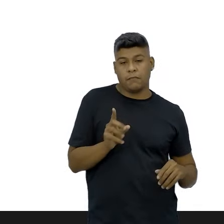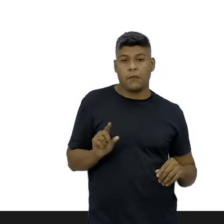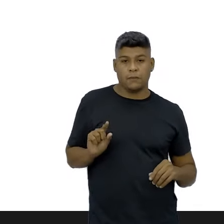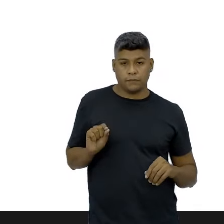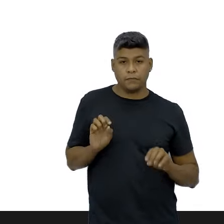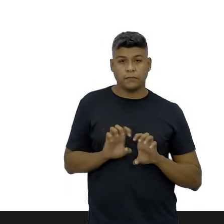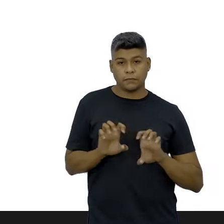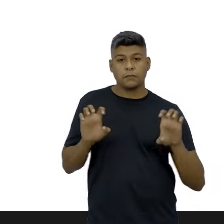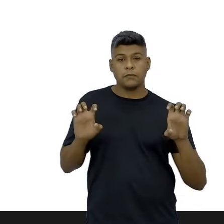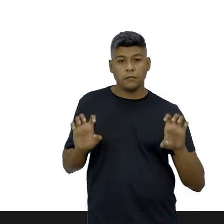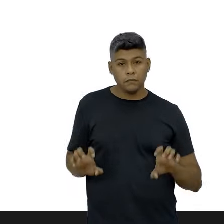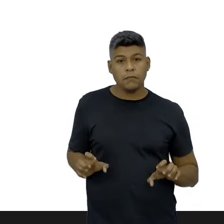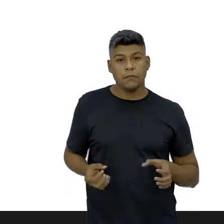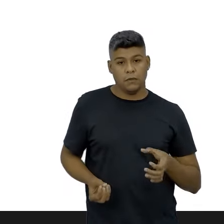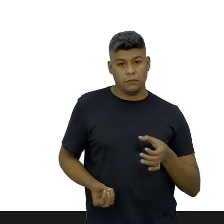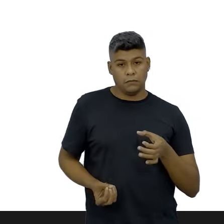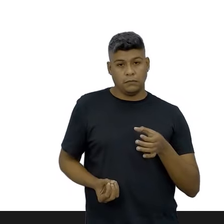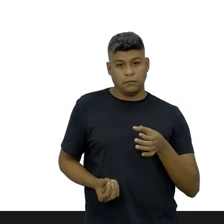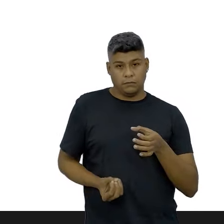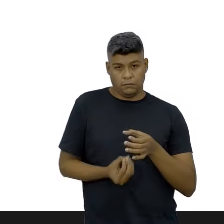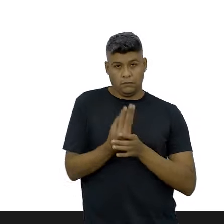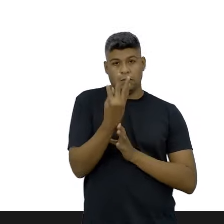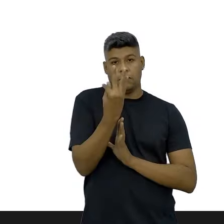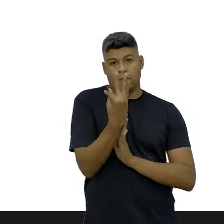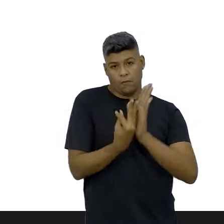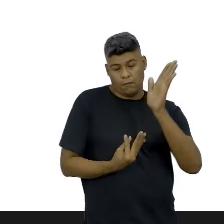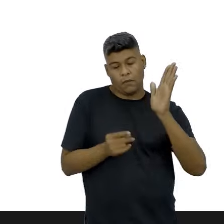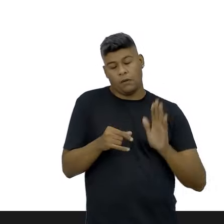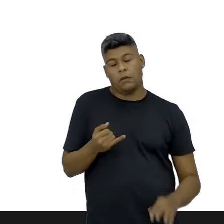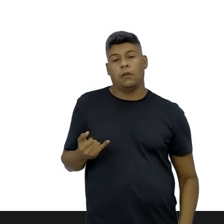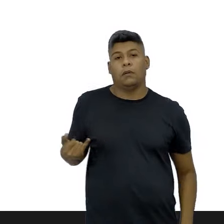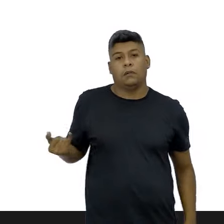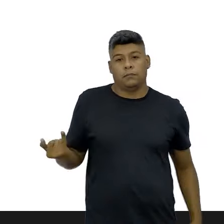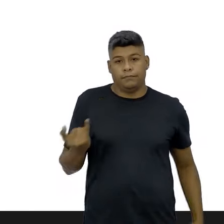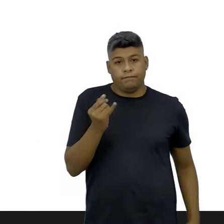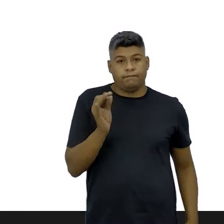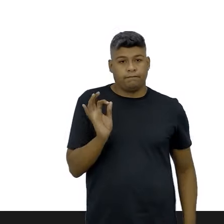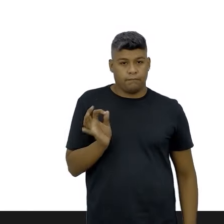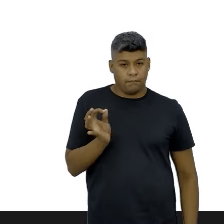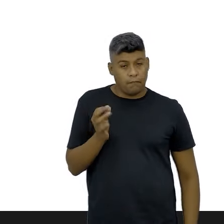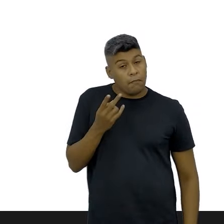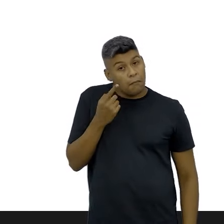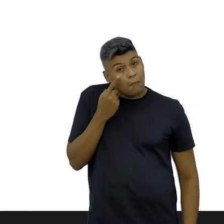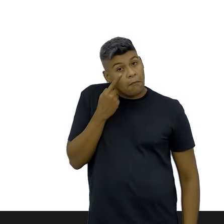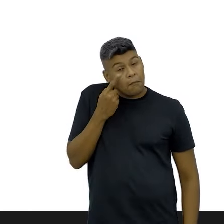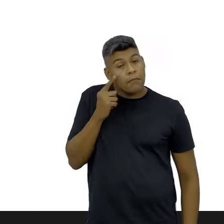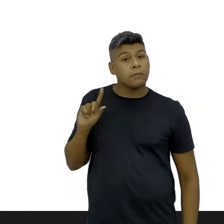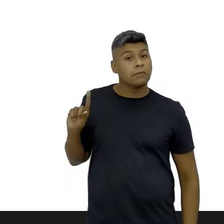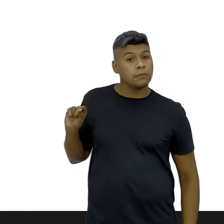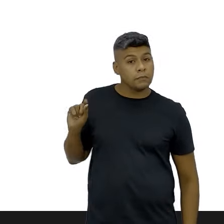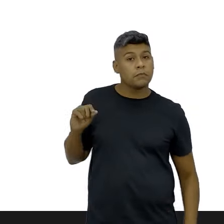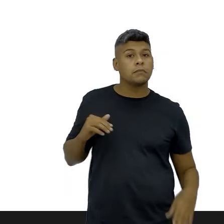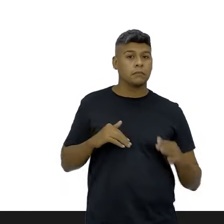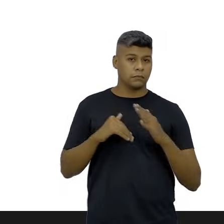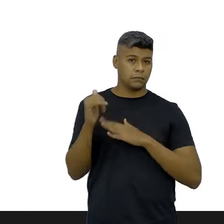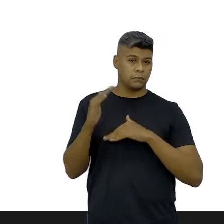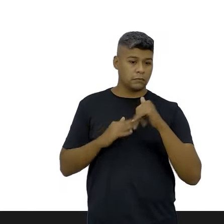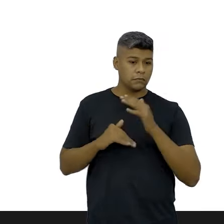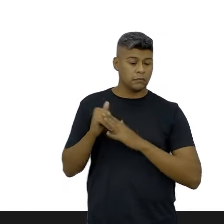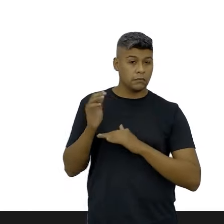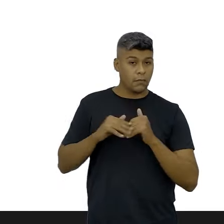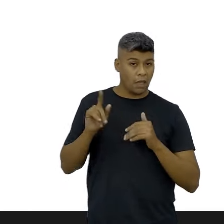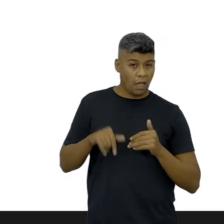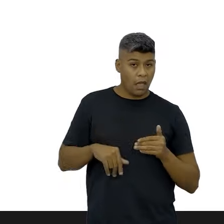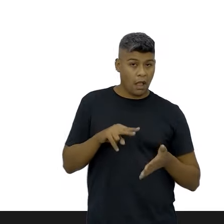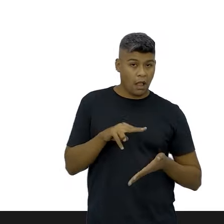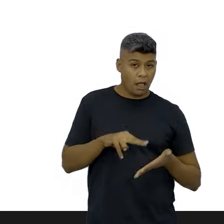essa estrutura na produção de texto são ações fundamentais, tá? Então, observem que, embora a habilidade seja de